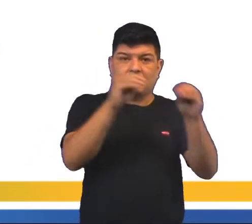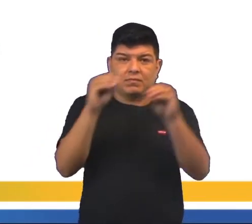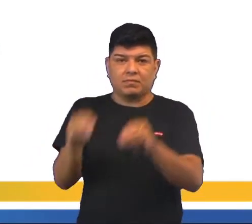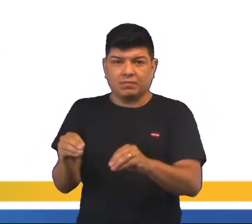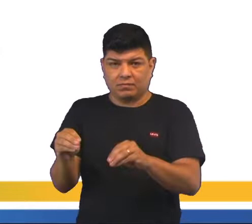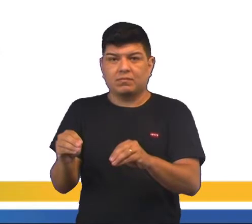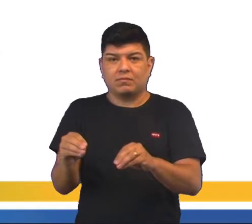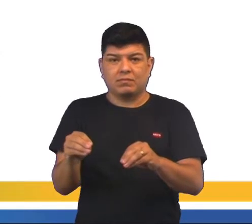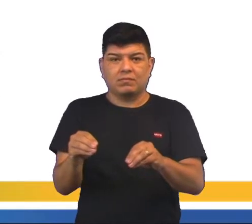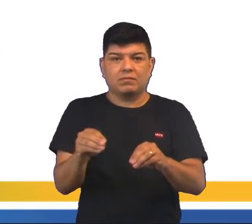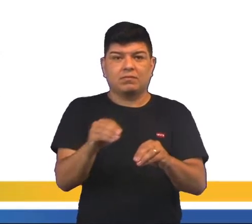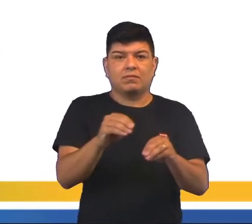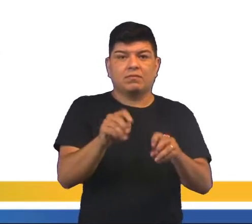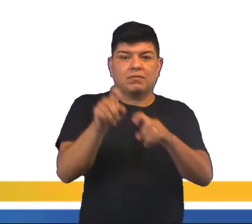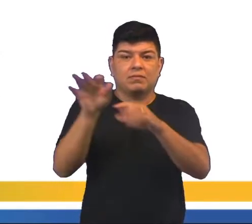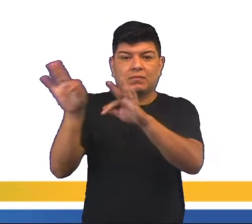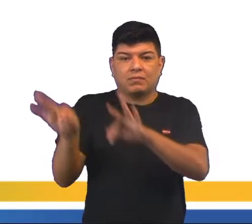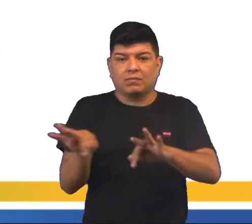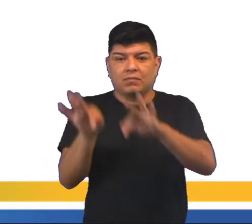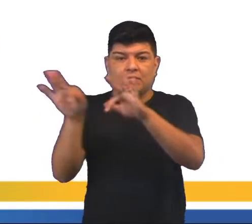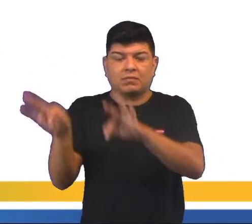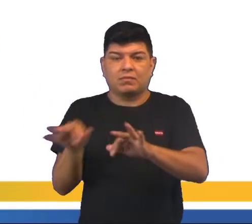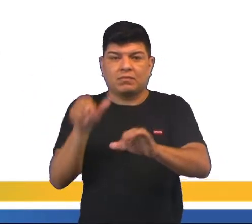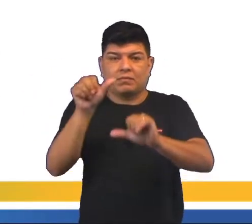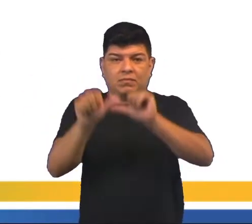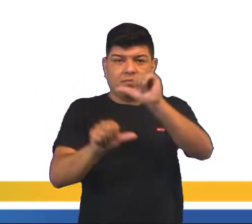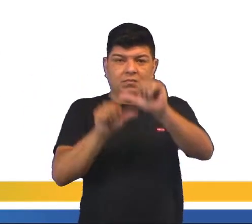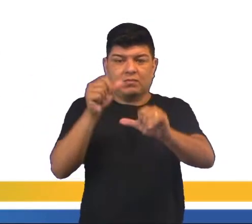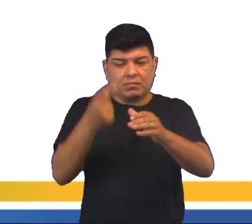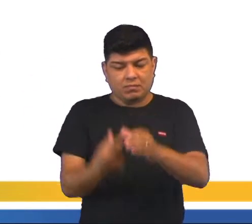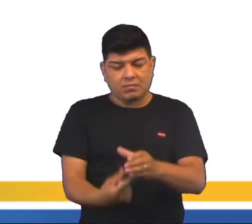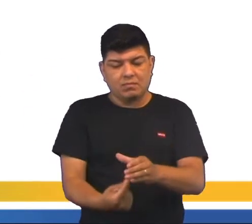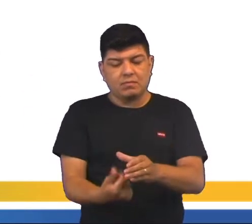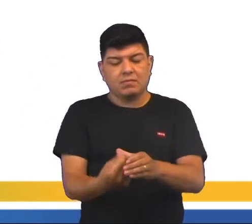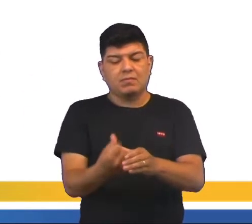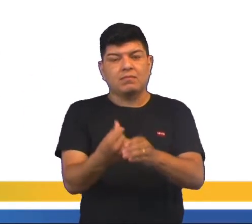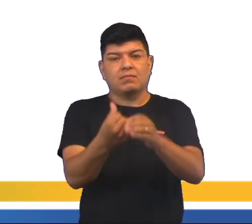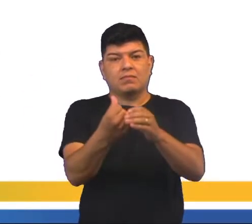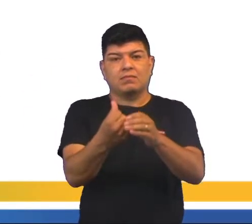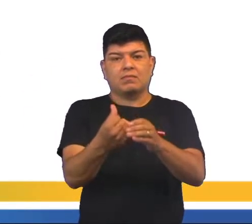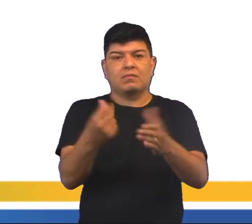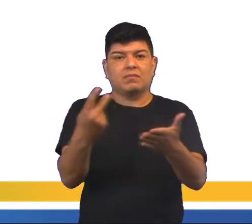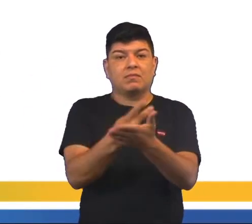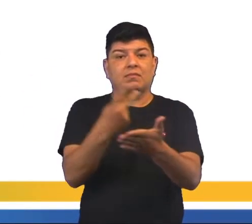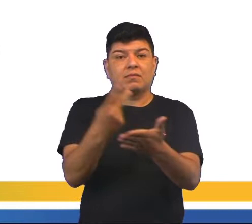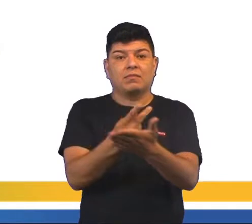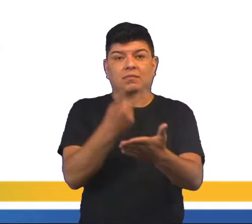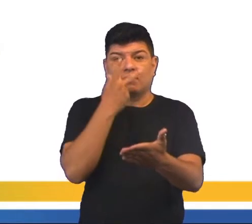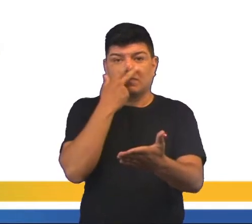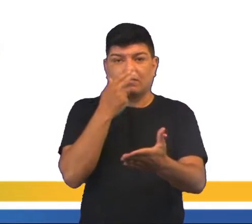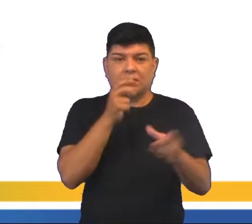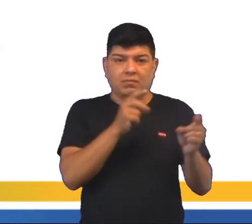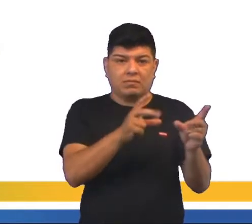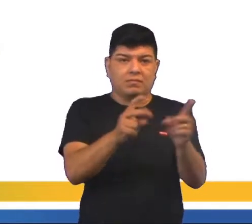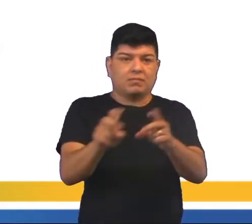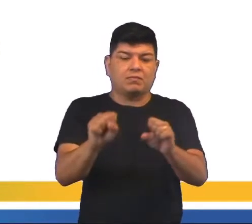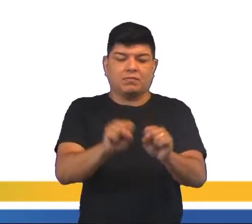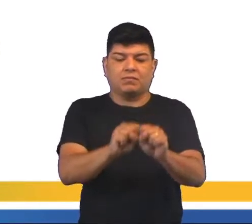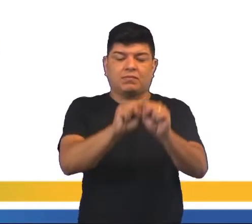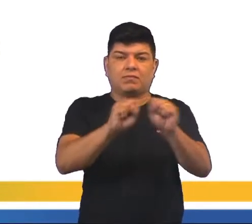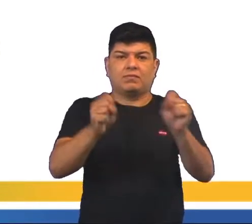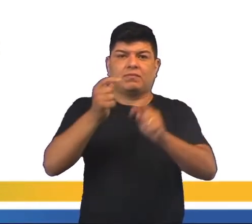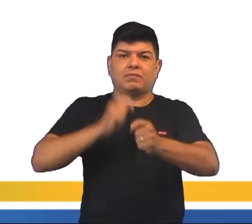modo de produção feudal para o modo de produção capitalista. Nesse sentido, é incorreto afirmar que o mercantilismo foi um